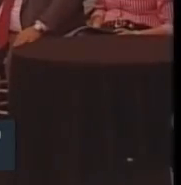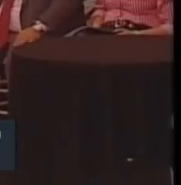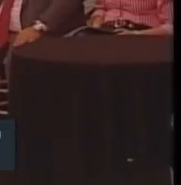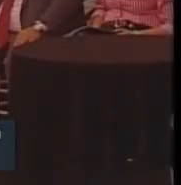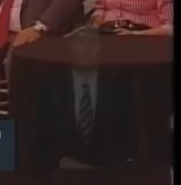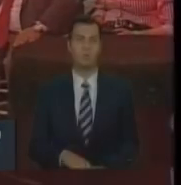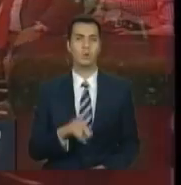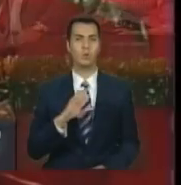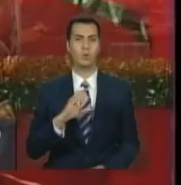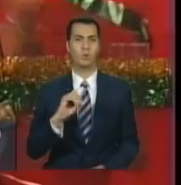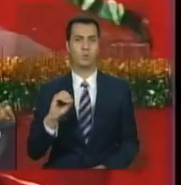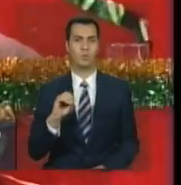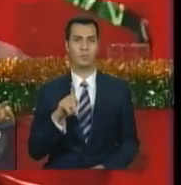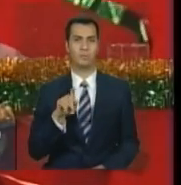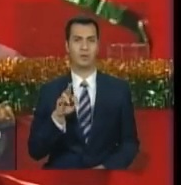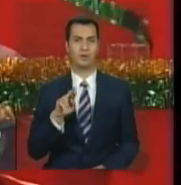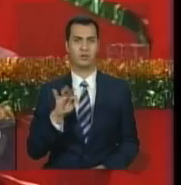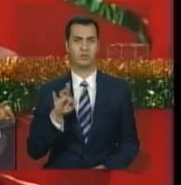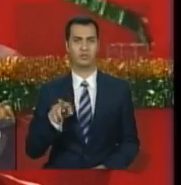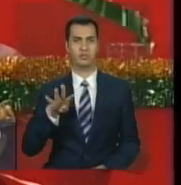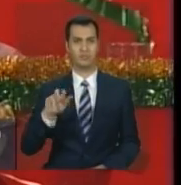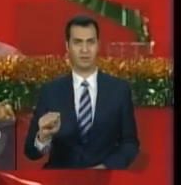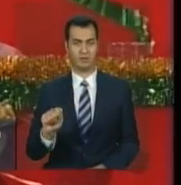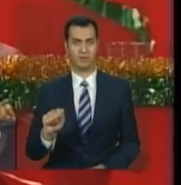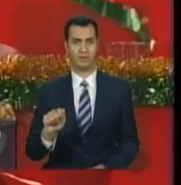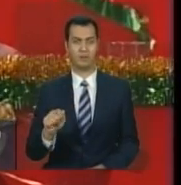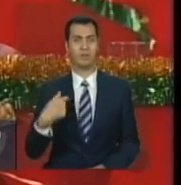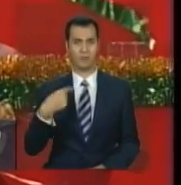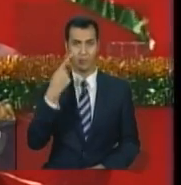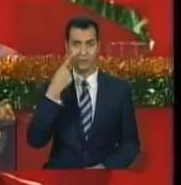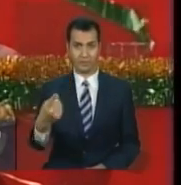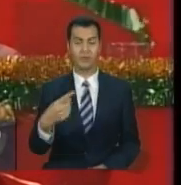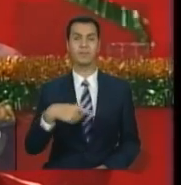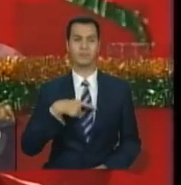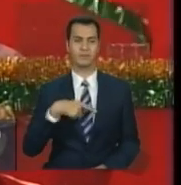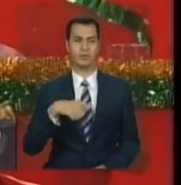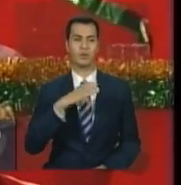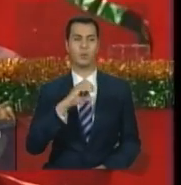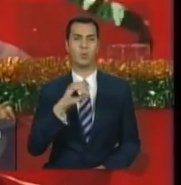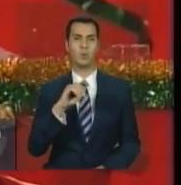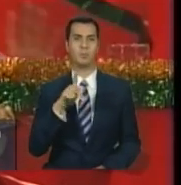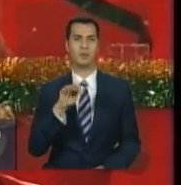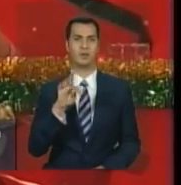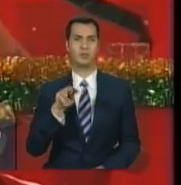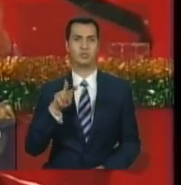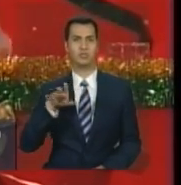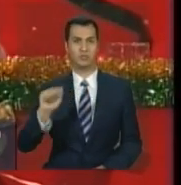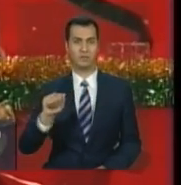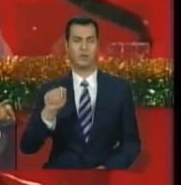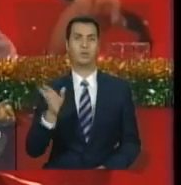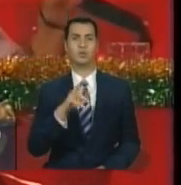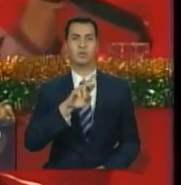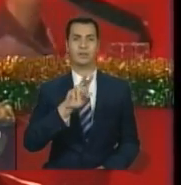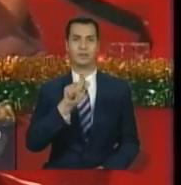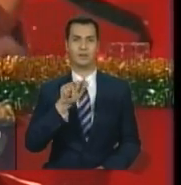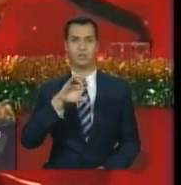A cooperativa, eu estou vendo ali que a cooperativa Granja Julieta pede socorro, e quero